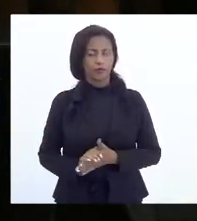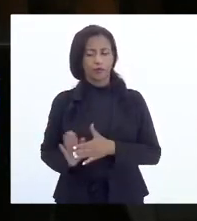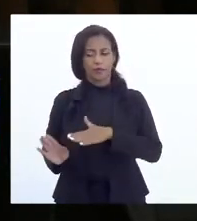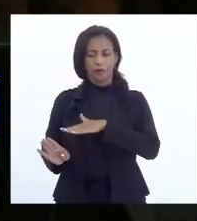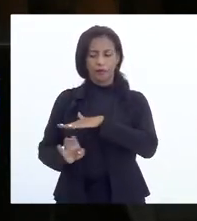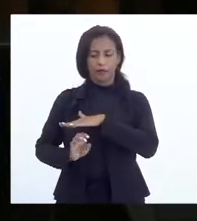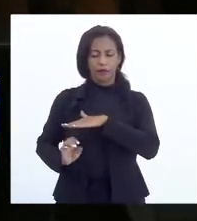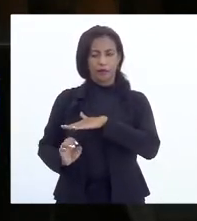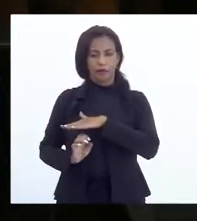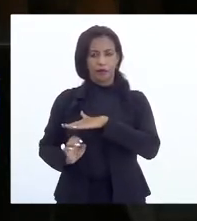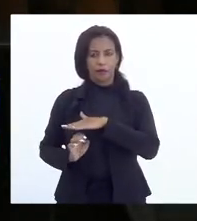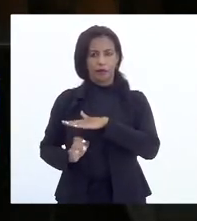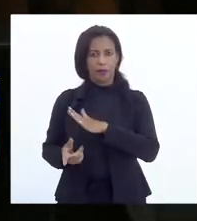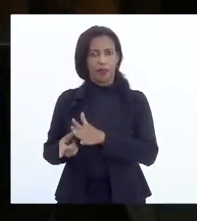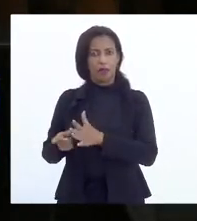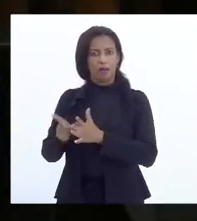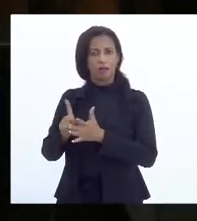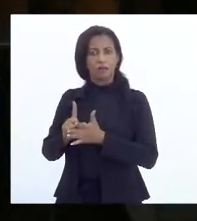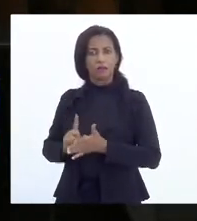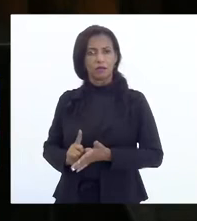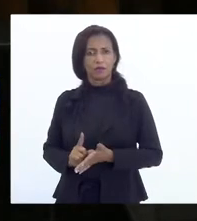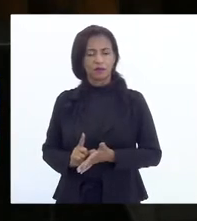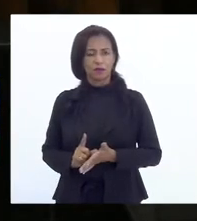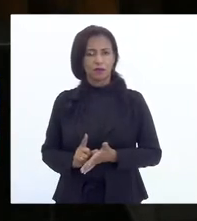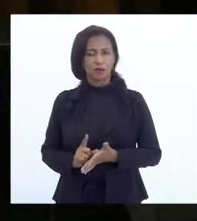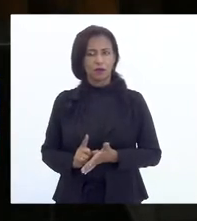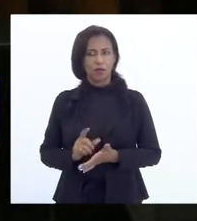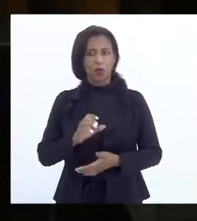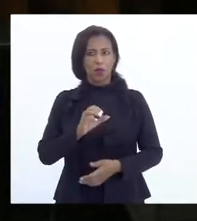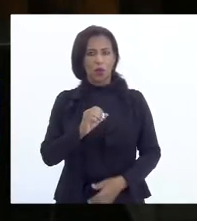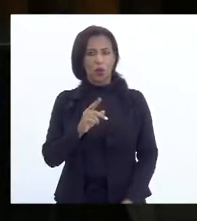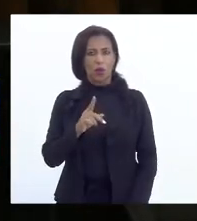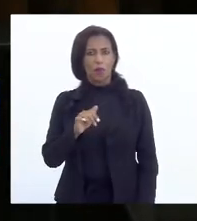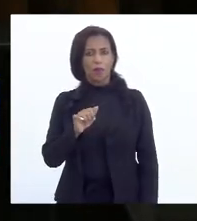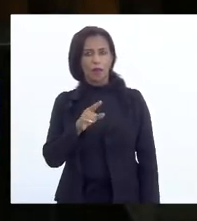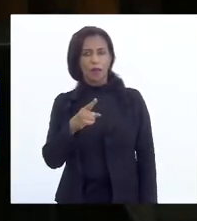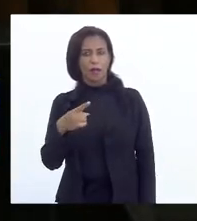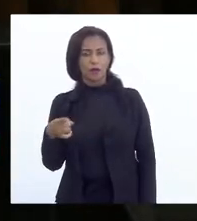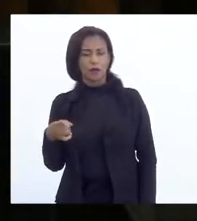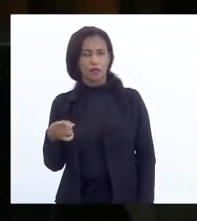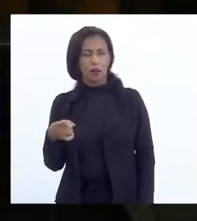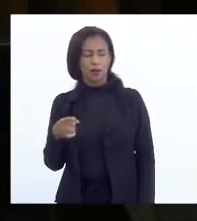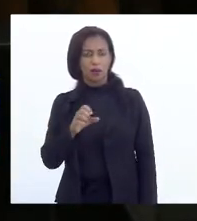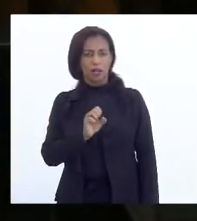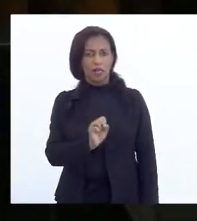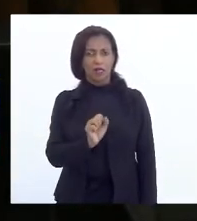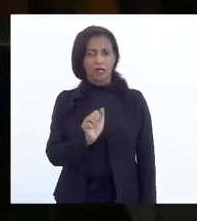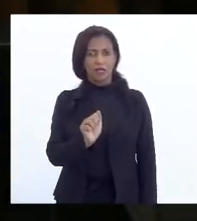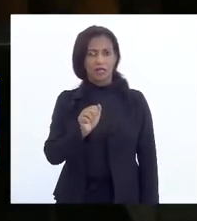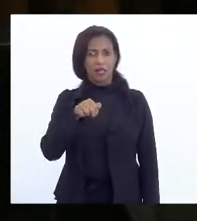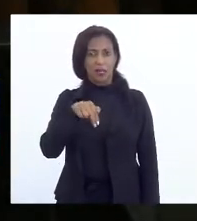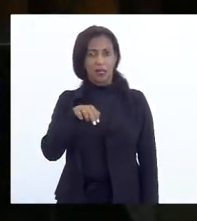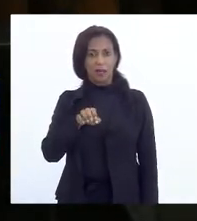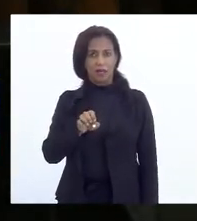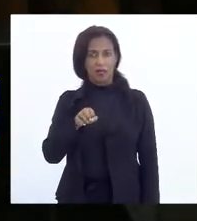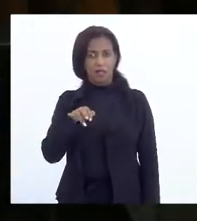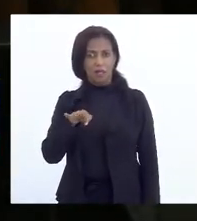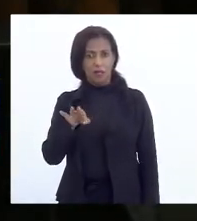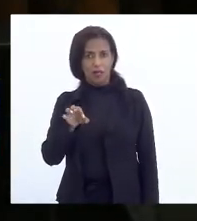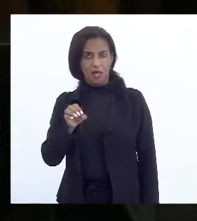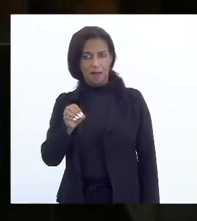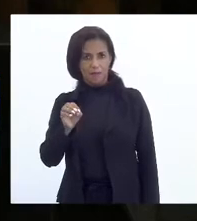Concessionária quer antecipar operação de saneamento. Matéria do Globo está dizendo